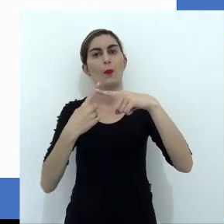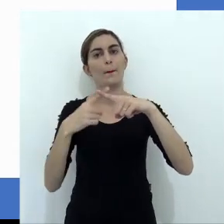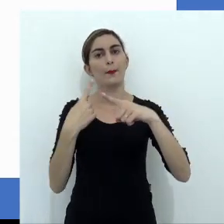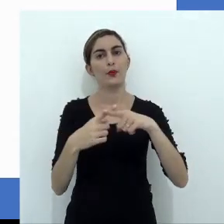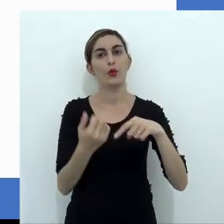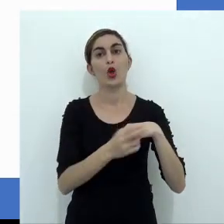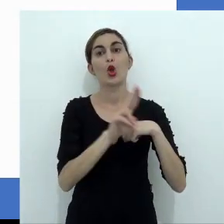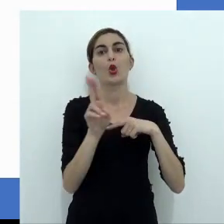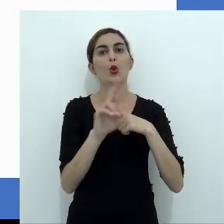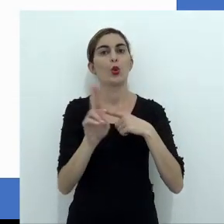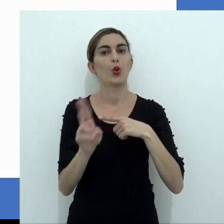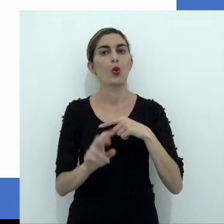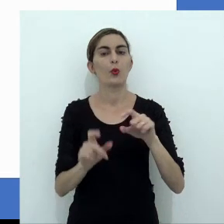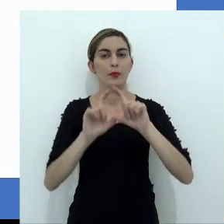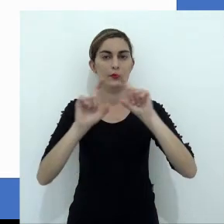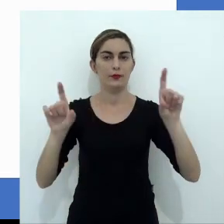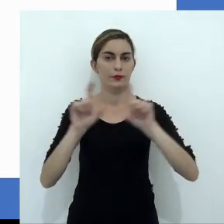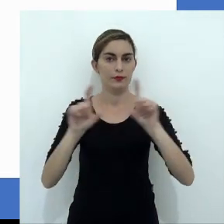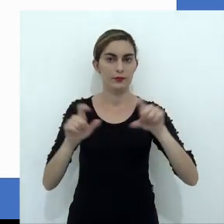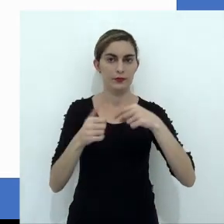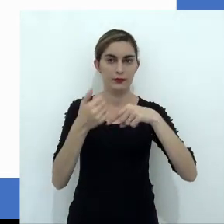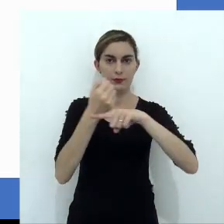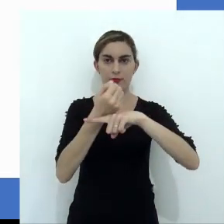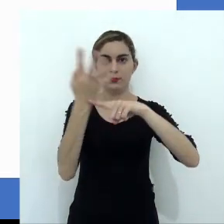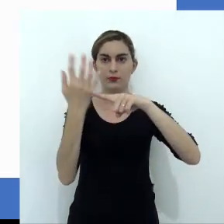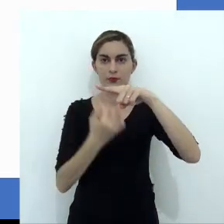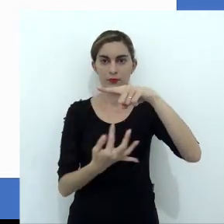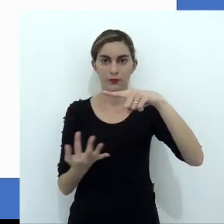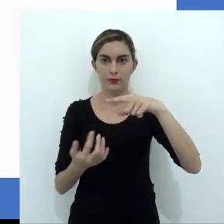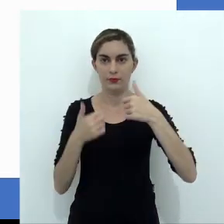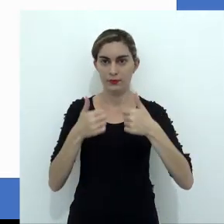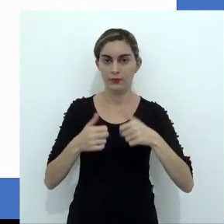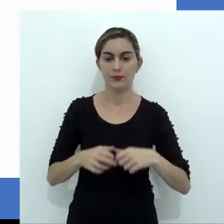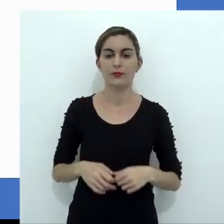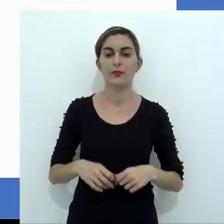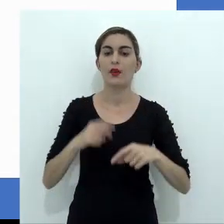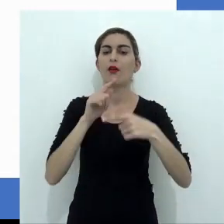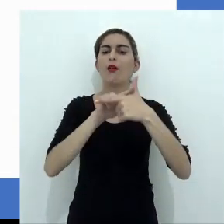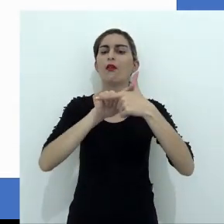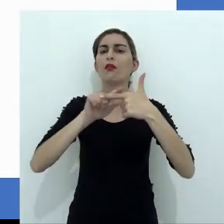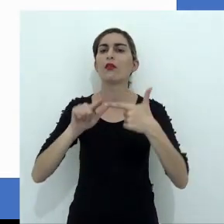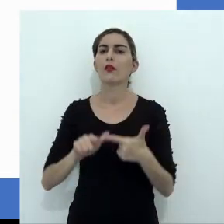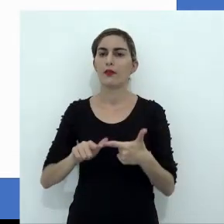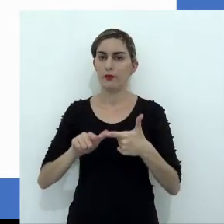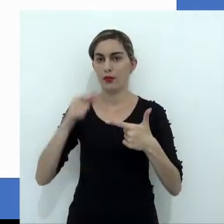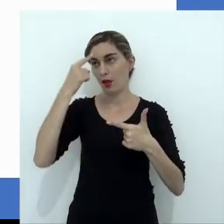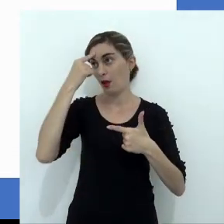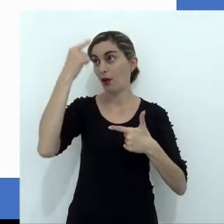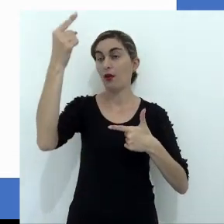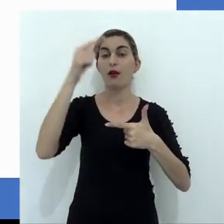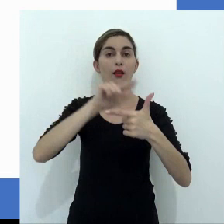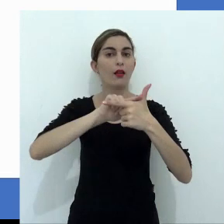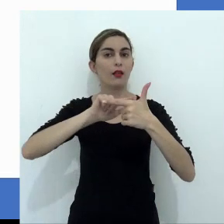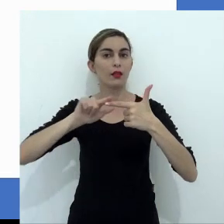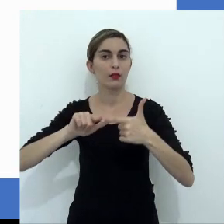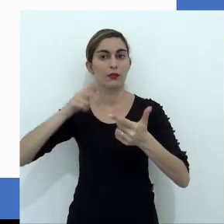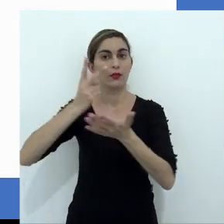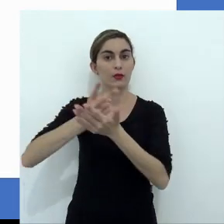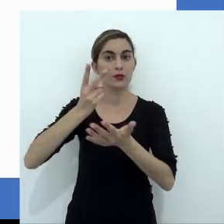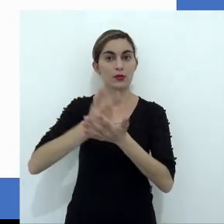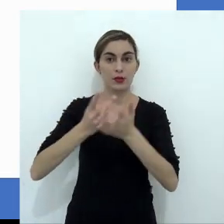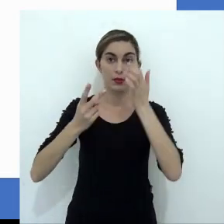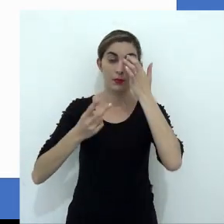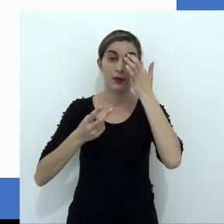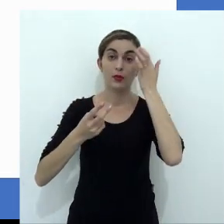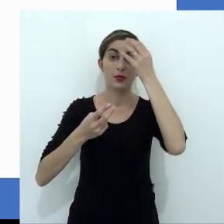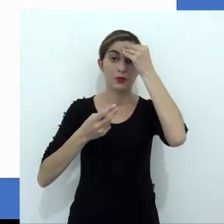Denominador porque ele dá nome à fração. Beleza, galera? E dividir, bom, a ideia de dividir você sempre